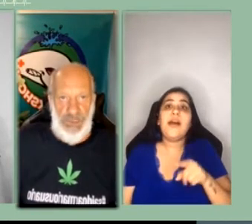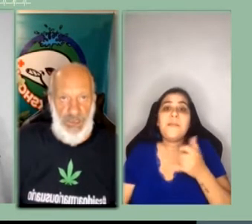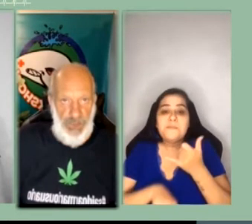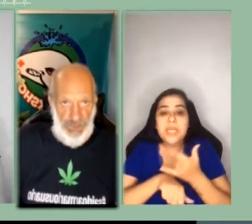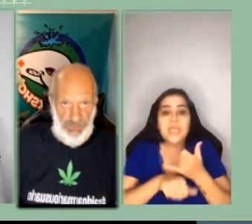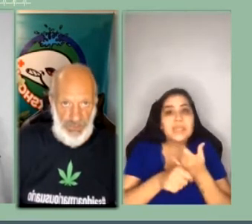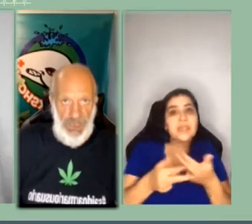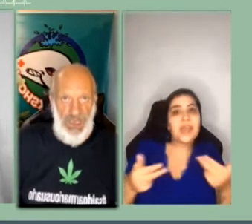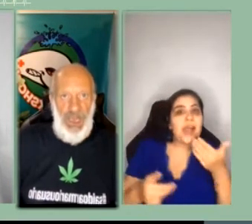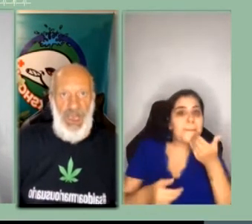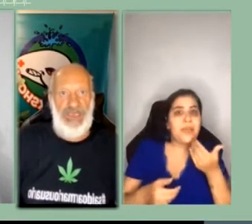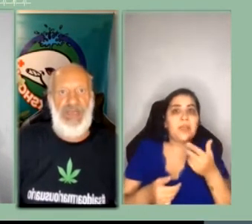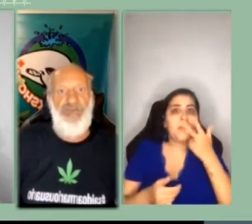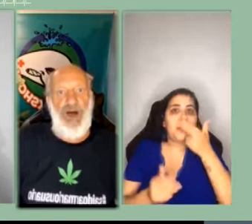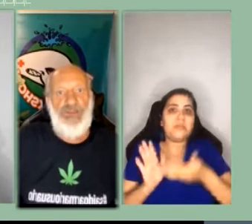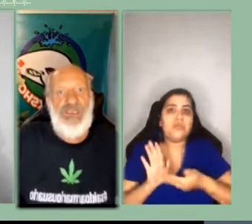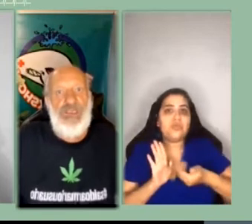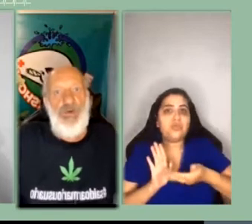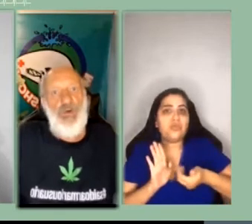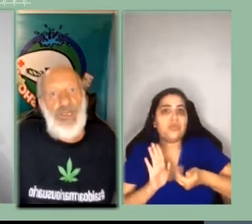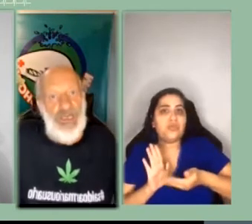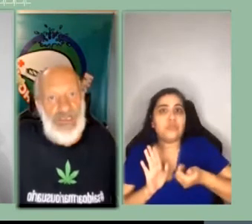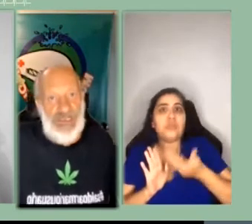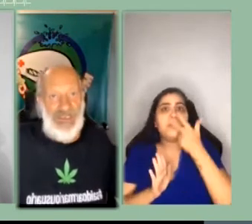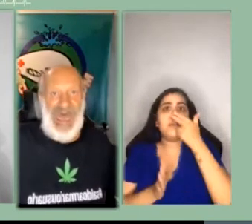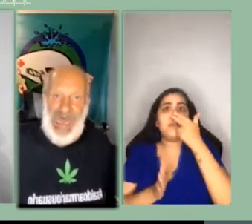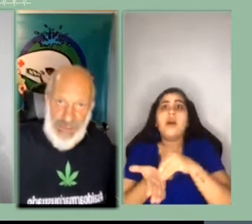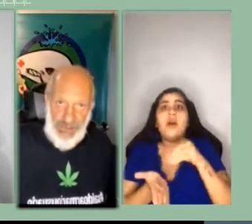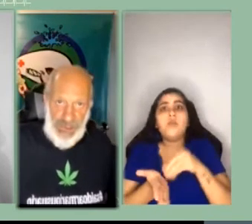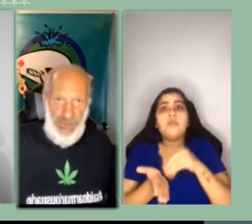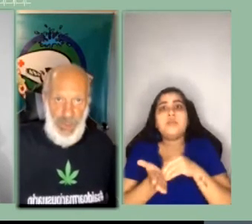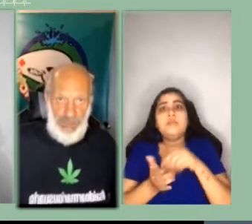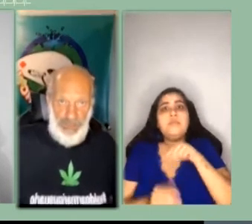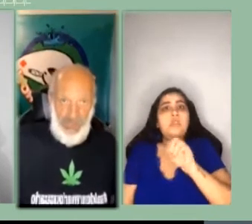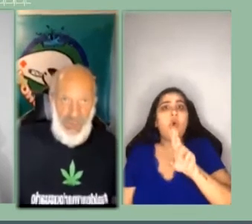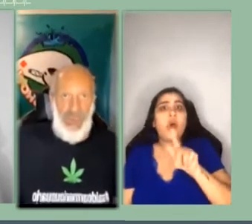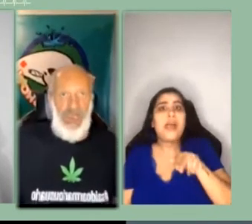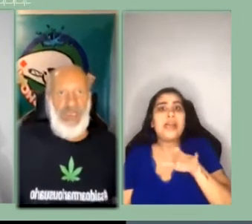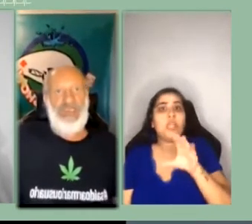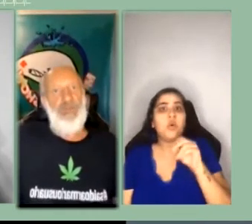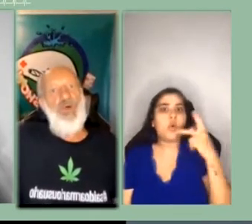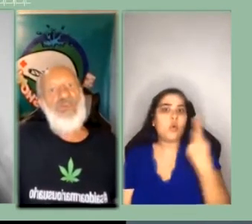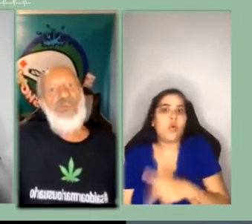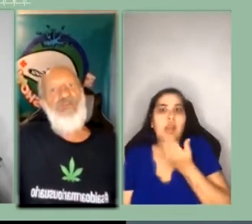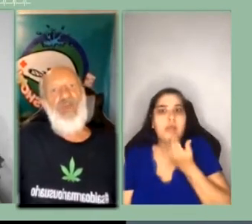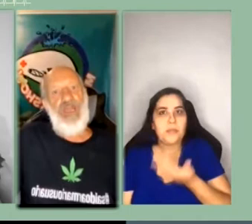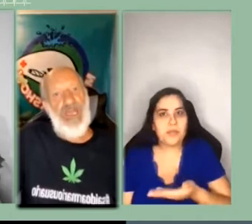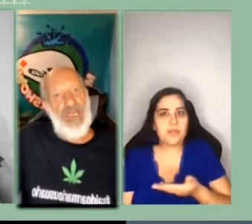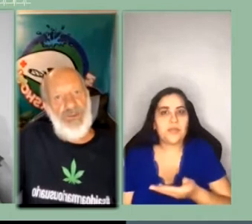desmineralização dos alimentos, é essa falta de organicidade nos alimentos, esse monte